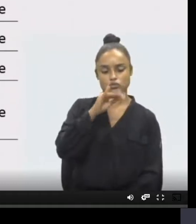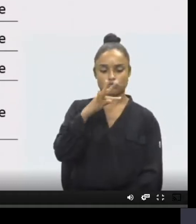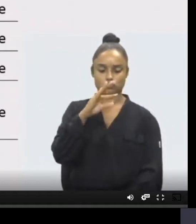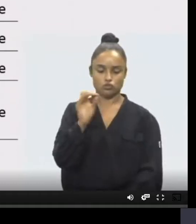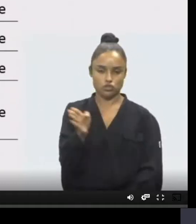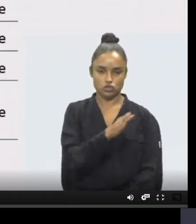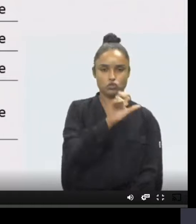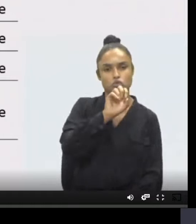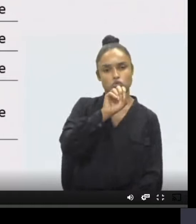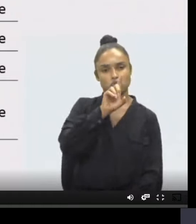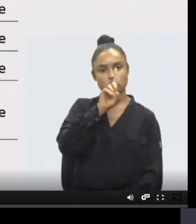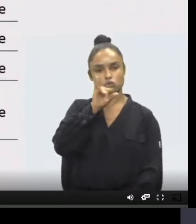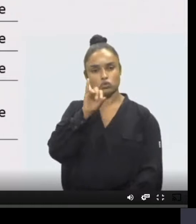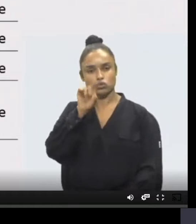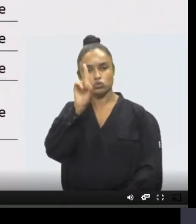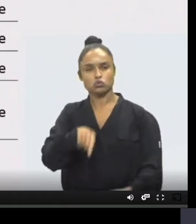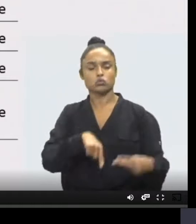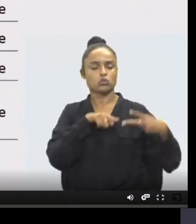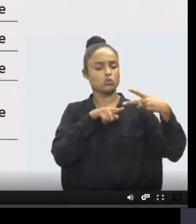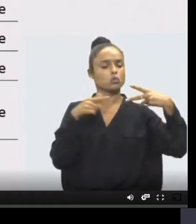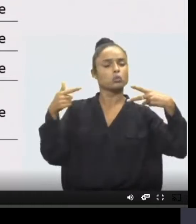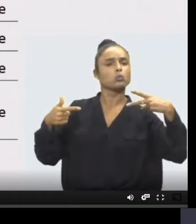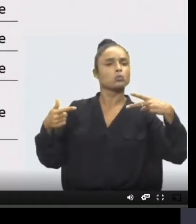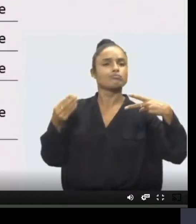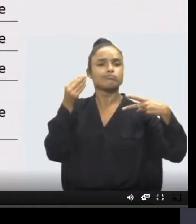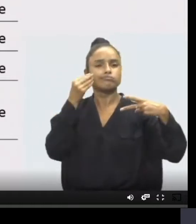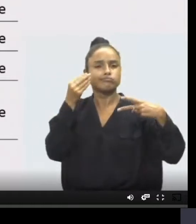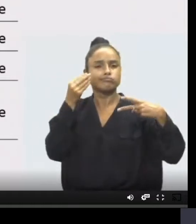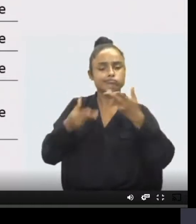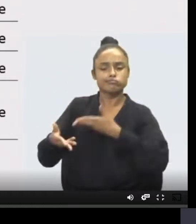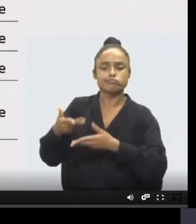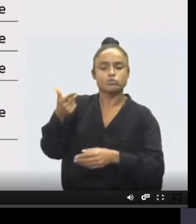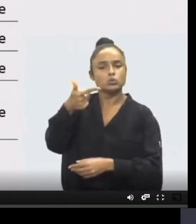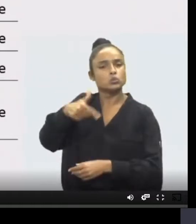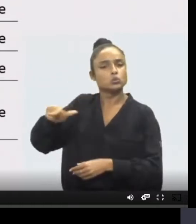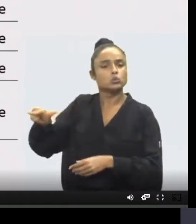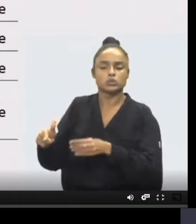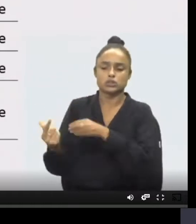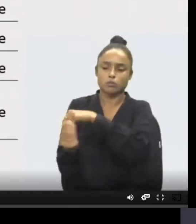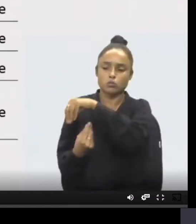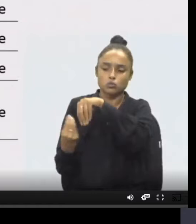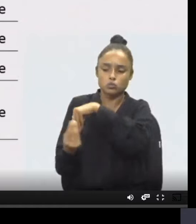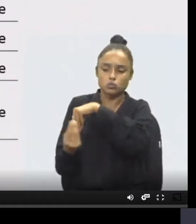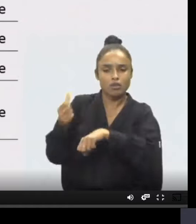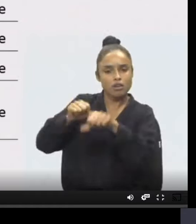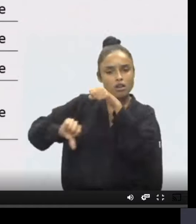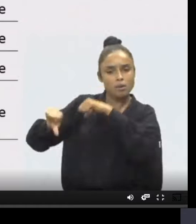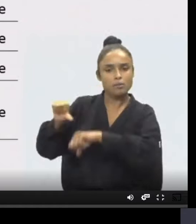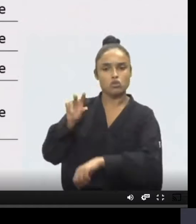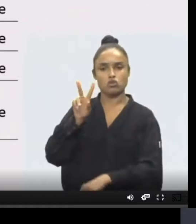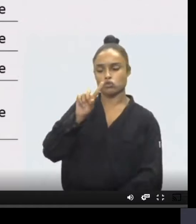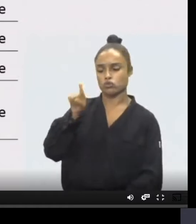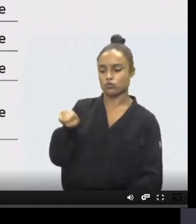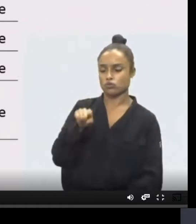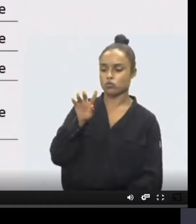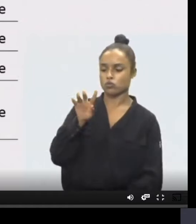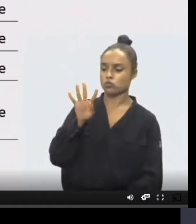sódio. E no segundo teste nós temos um outro reagente químico, que é o